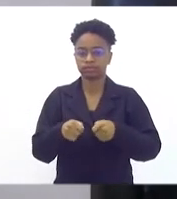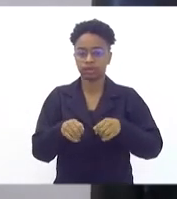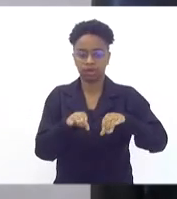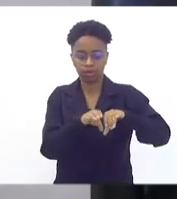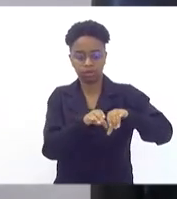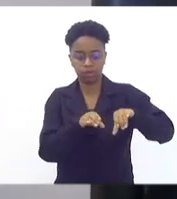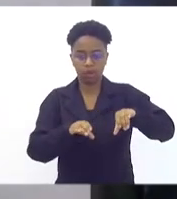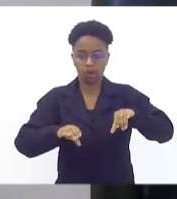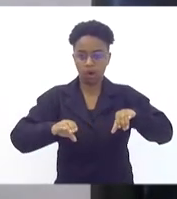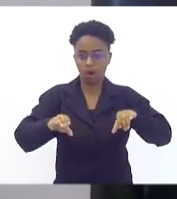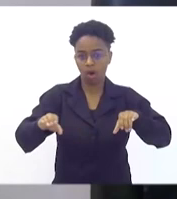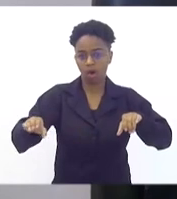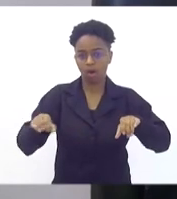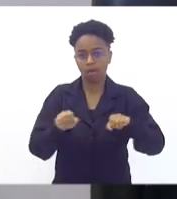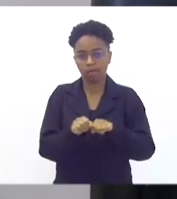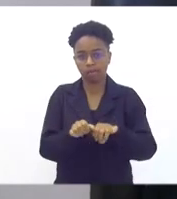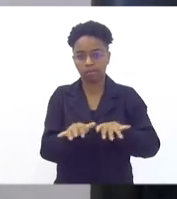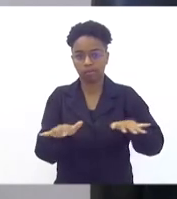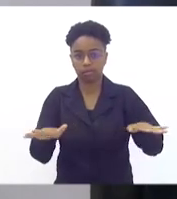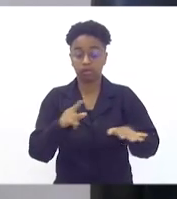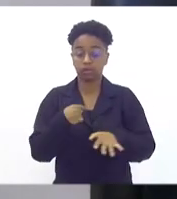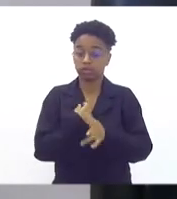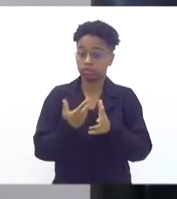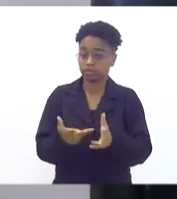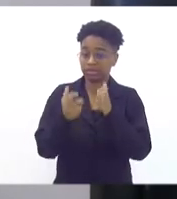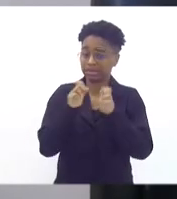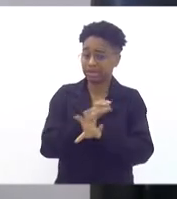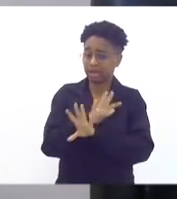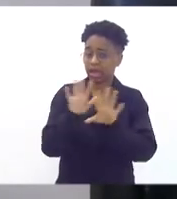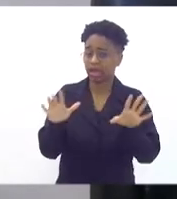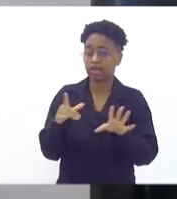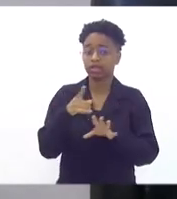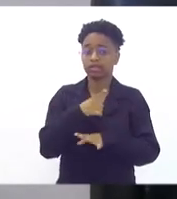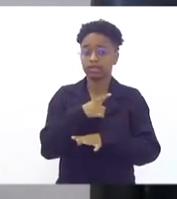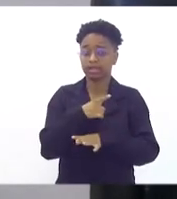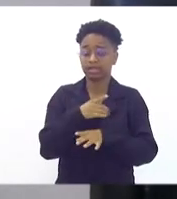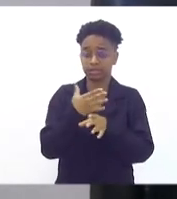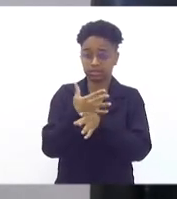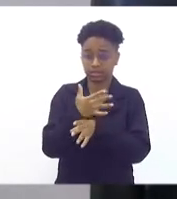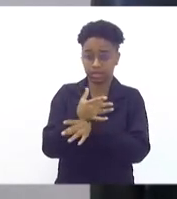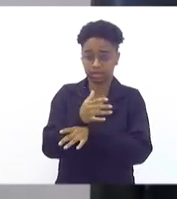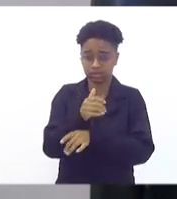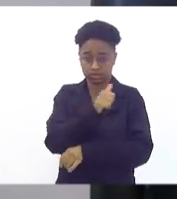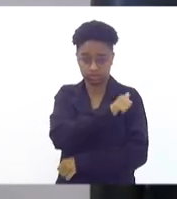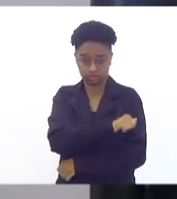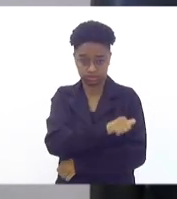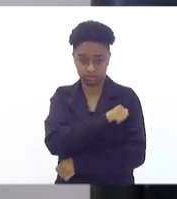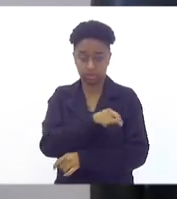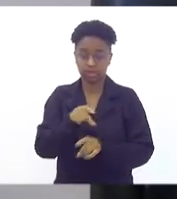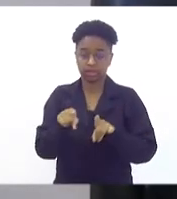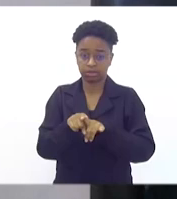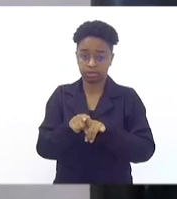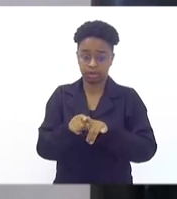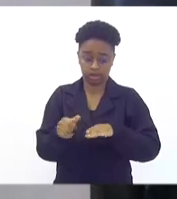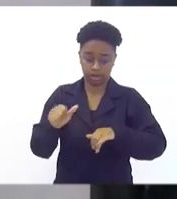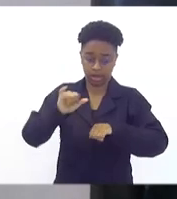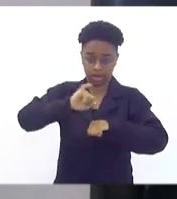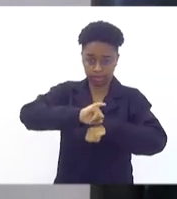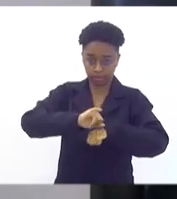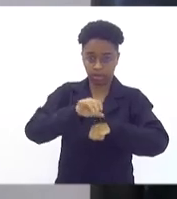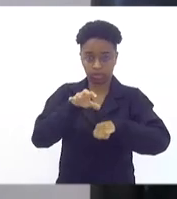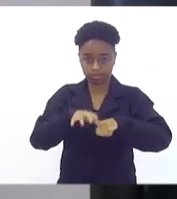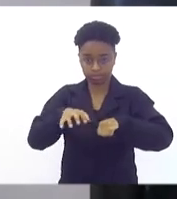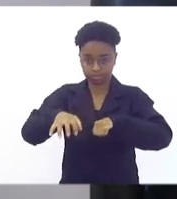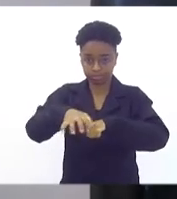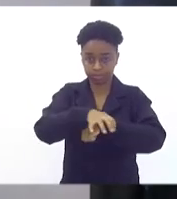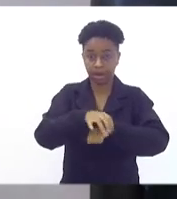a gente viu de forma muito clara e objetiva que há uma mancha sobre a cidade do Rio de Janeiro é a região metropolitana O que é de certa forma natural